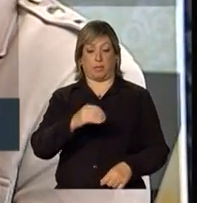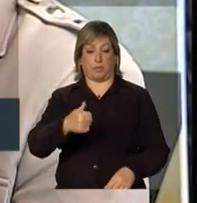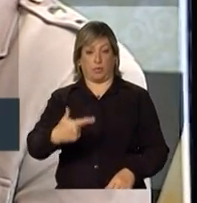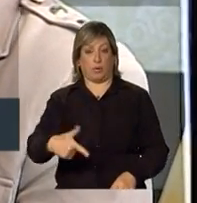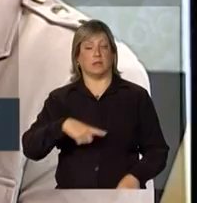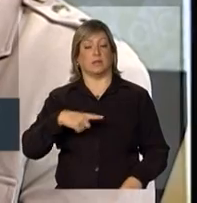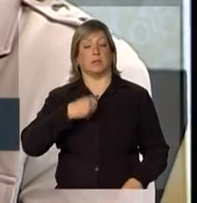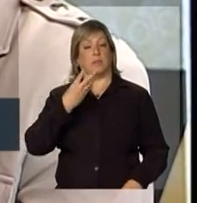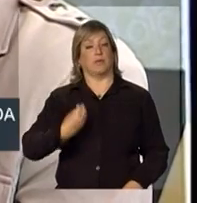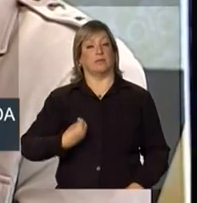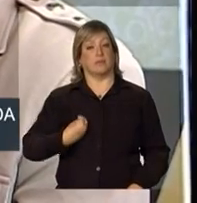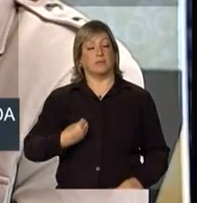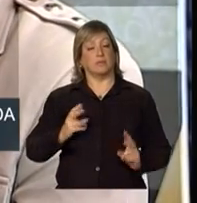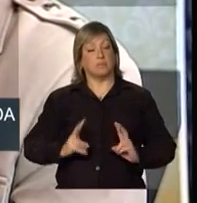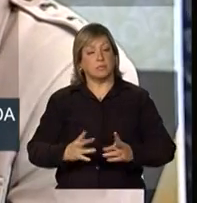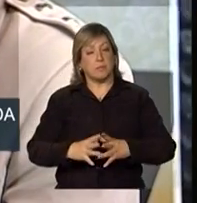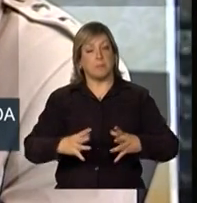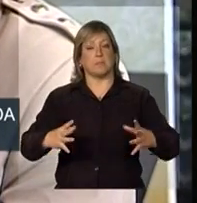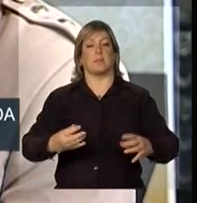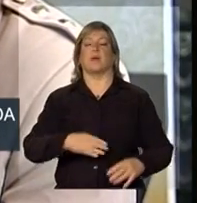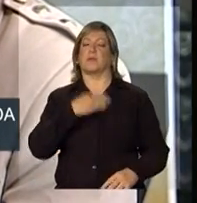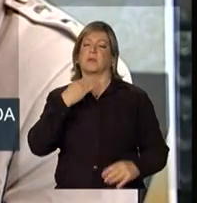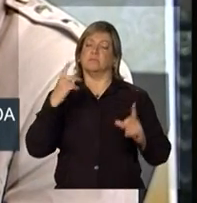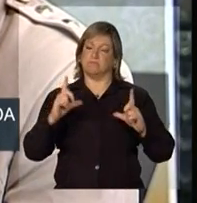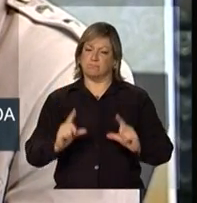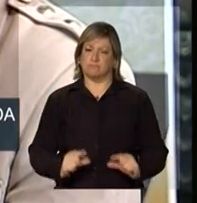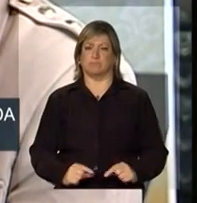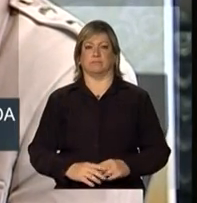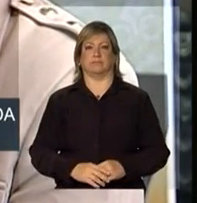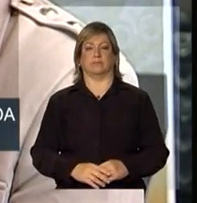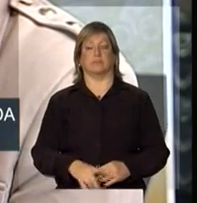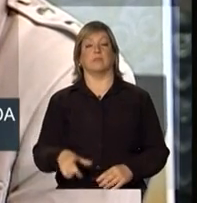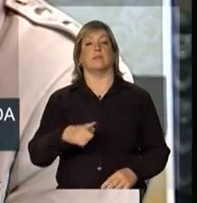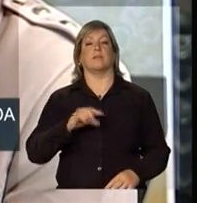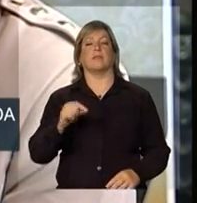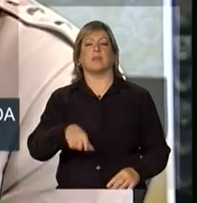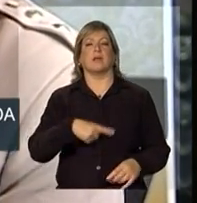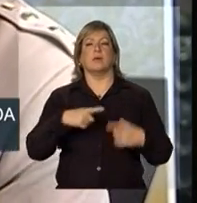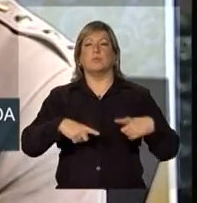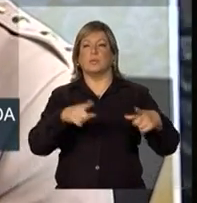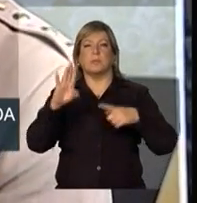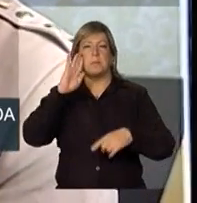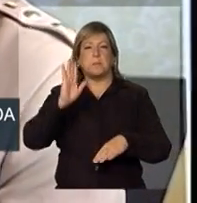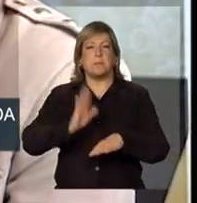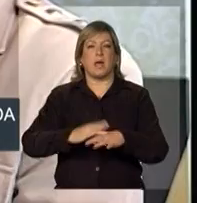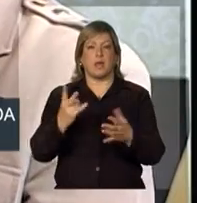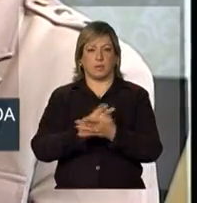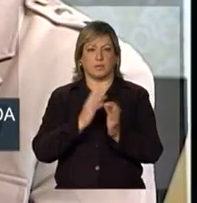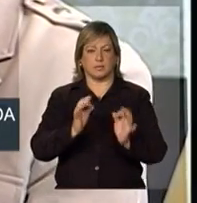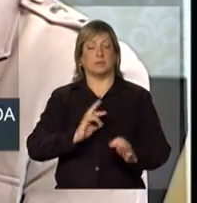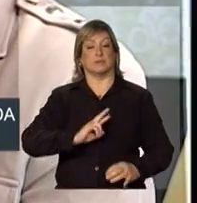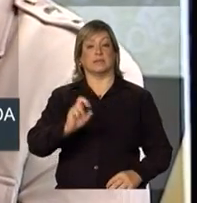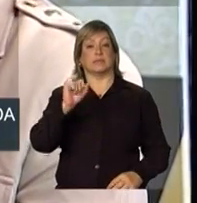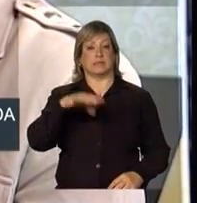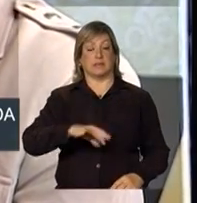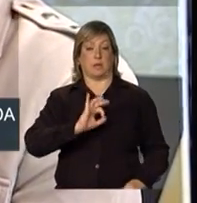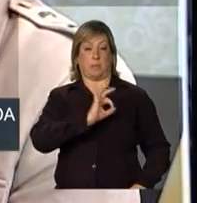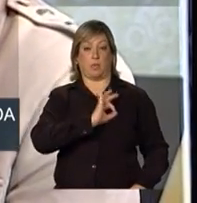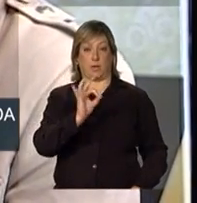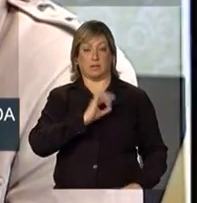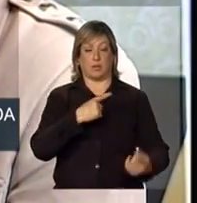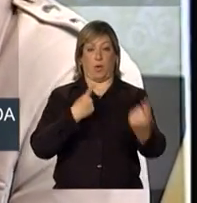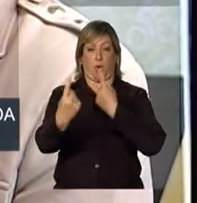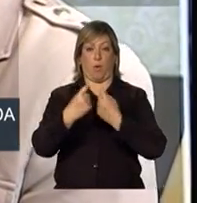êxito E no caso das brits foram escolhidos os pontos que são mais críticos não é isso isso segundo levantamento estatístico da Polícia Rodoviária